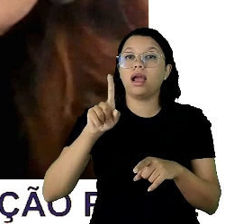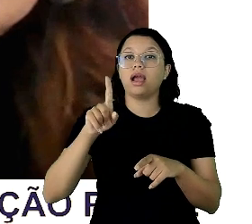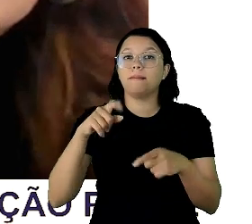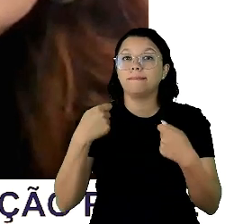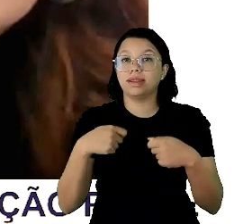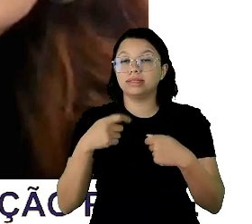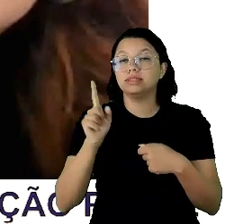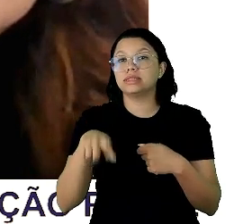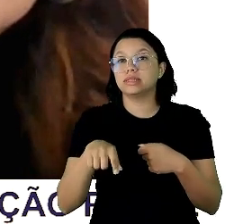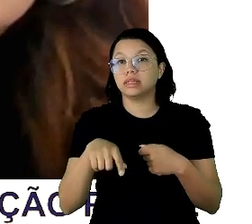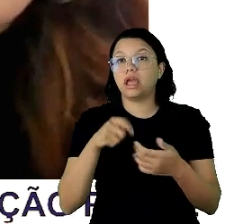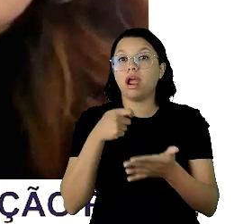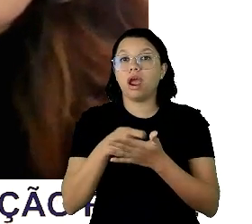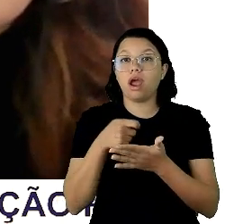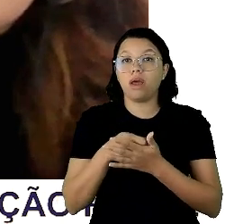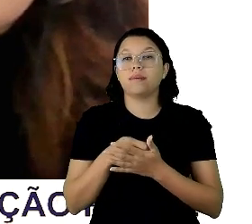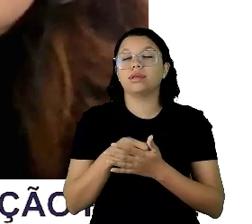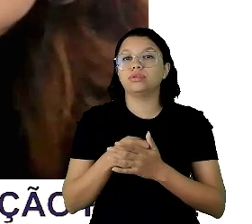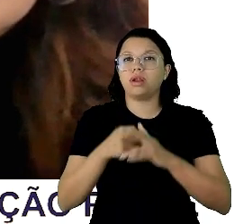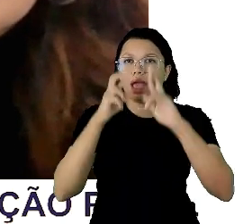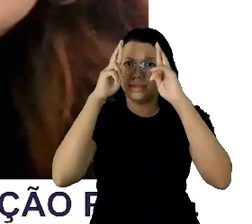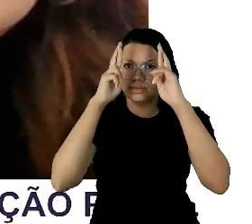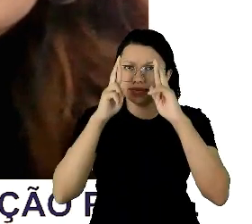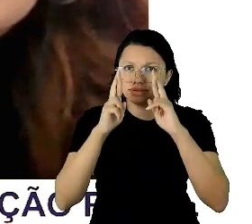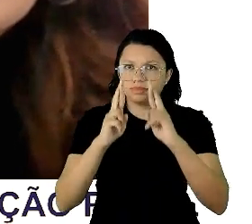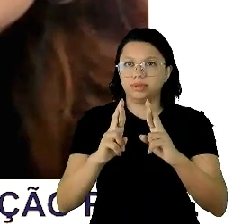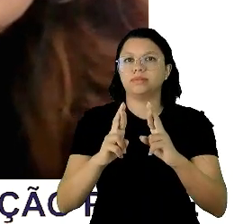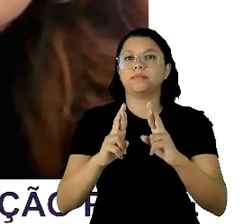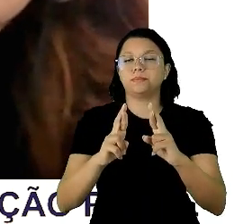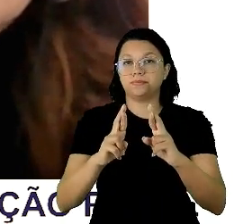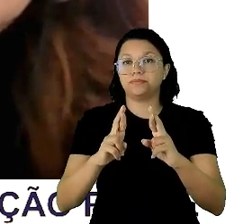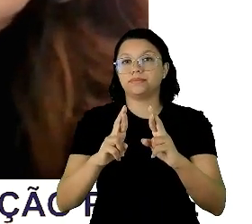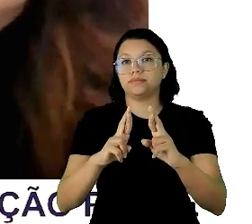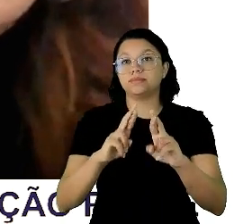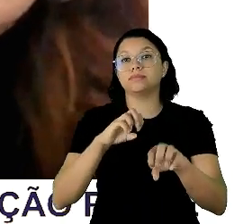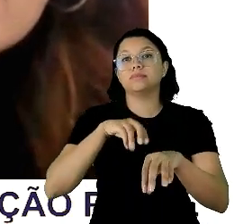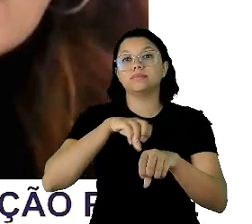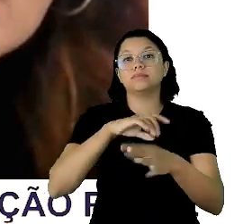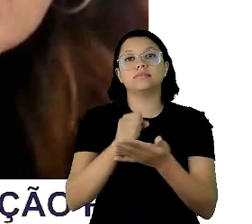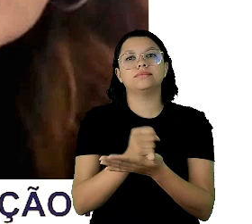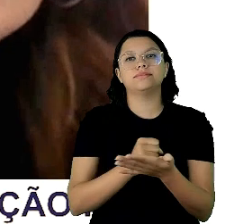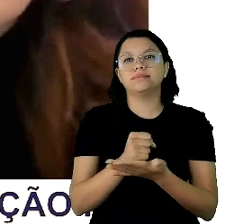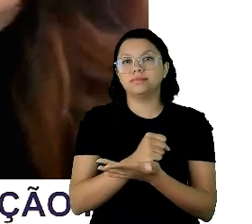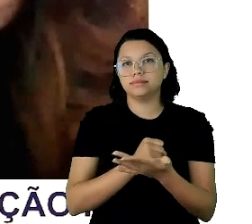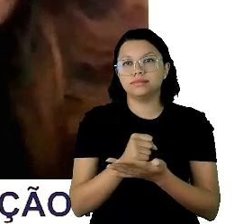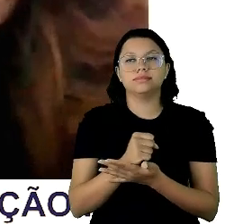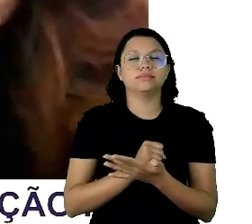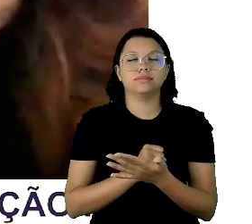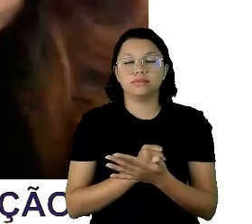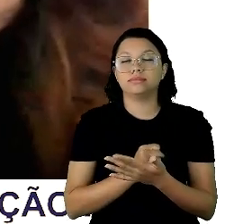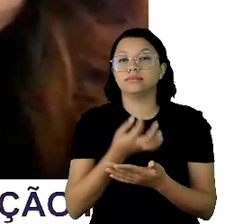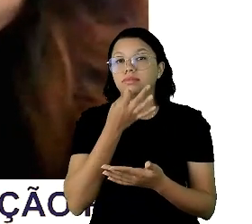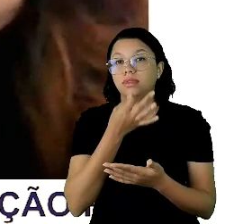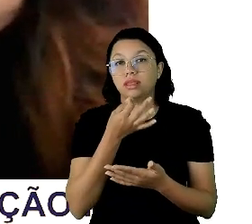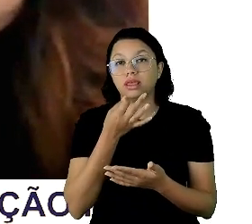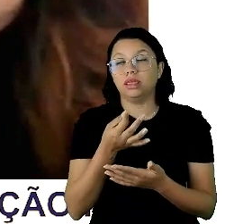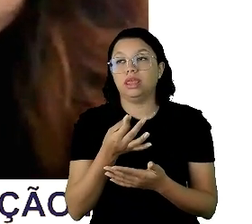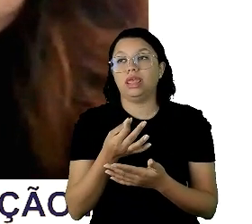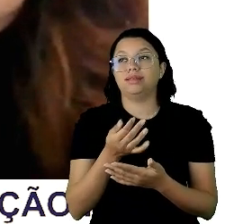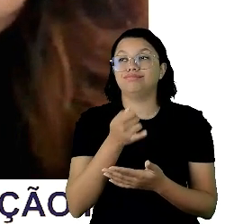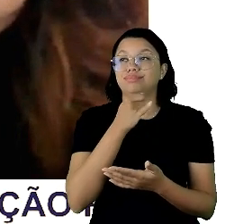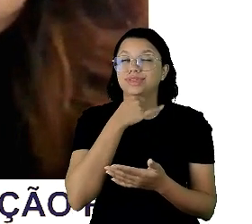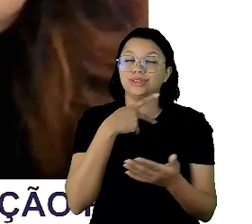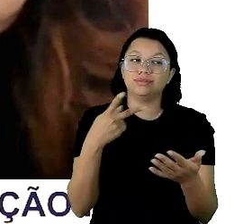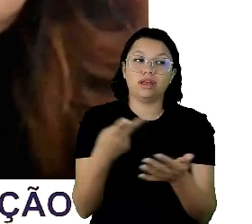esse respeito, desde a educação básica. Ela comenta que é pena que isso não exista, mas